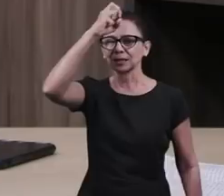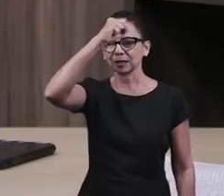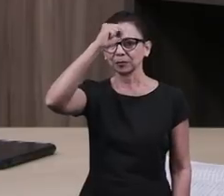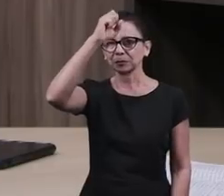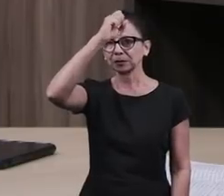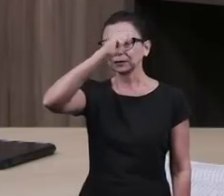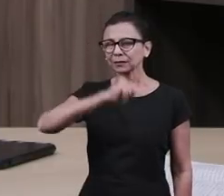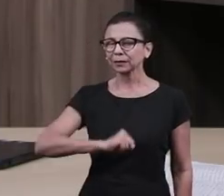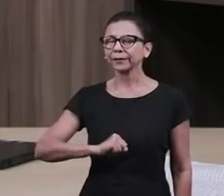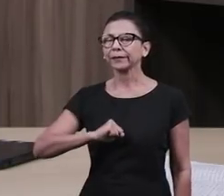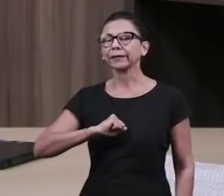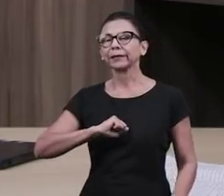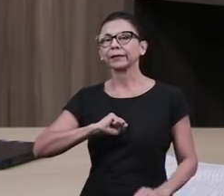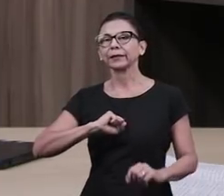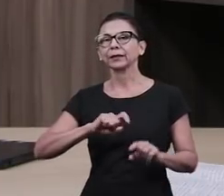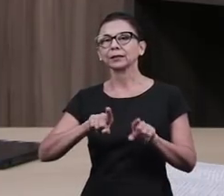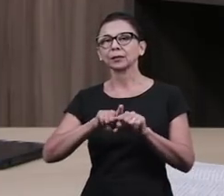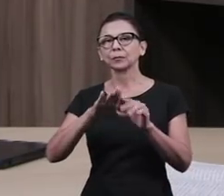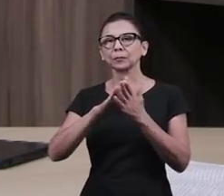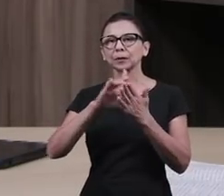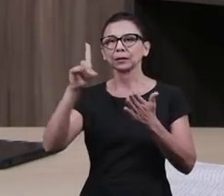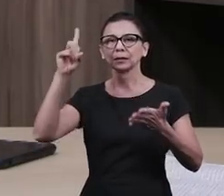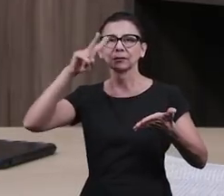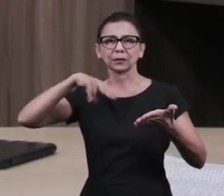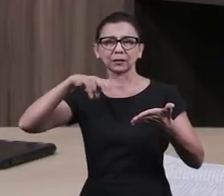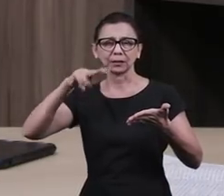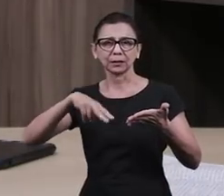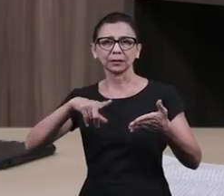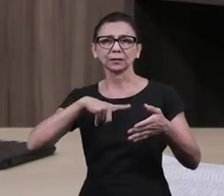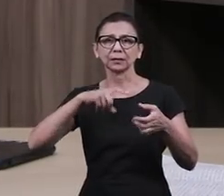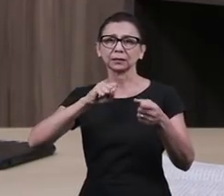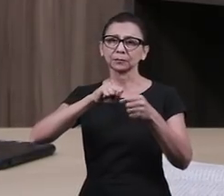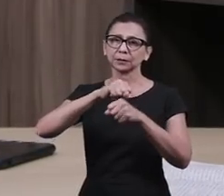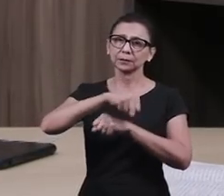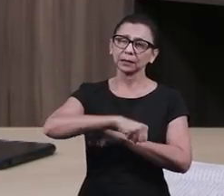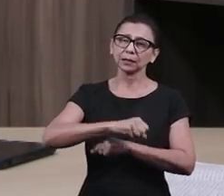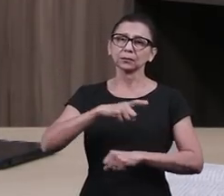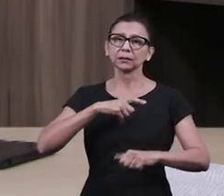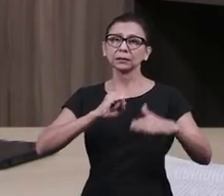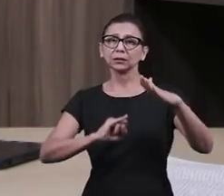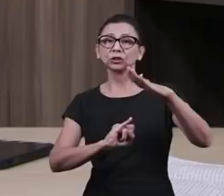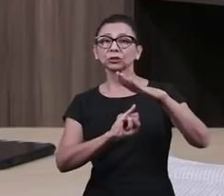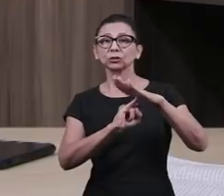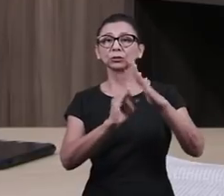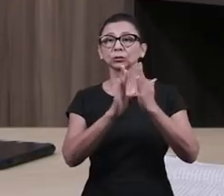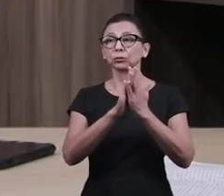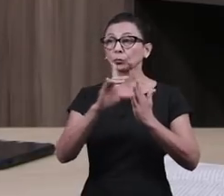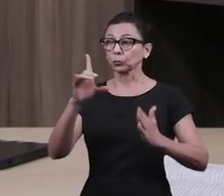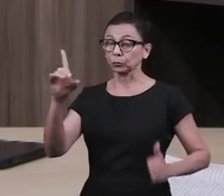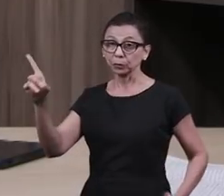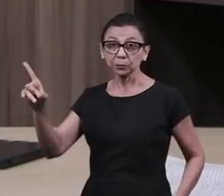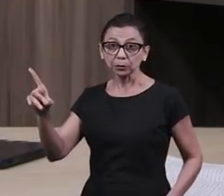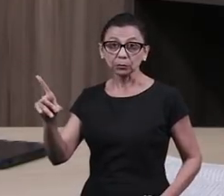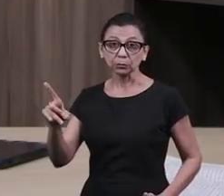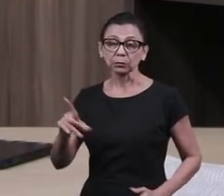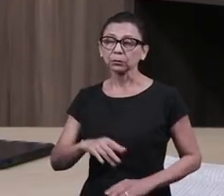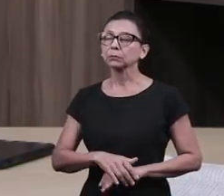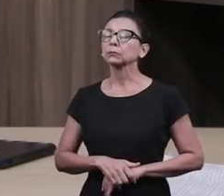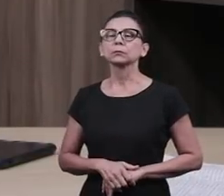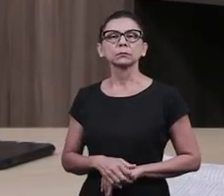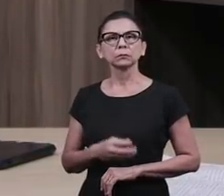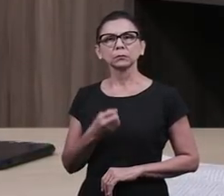palavra. Nós temos ainda os seminários da igreja, o Instituto Bíblico. No Instituto Bíblico, inclusive, nos cursos do Instituto Bíblico, você